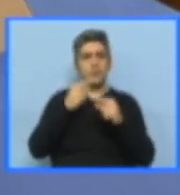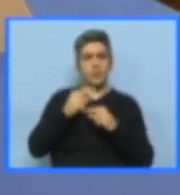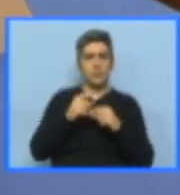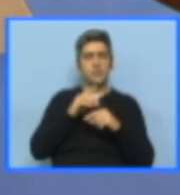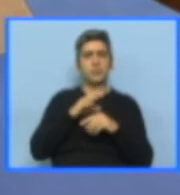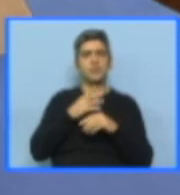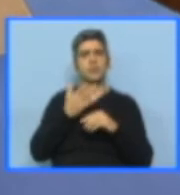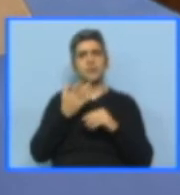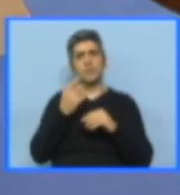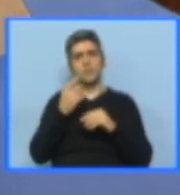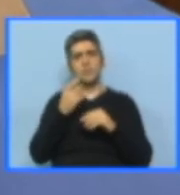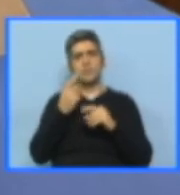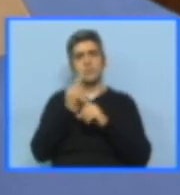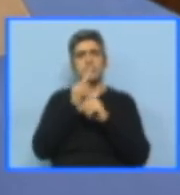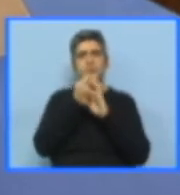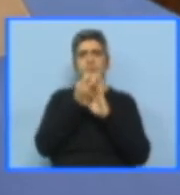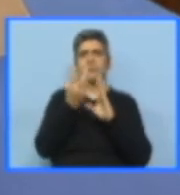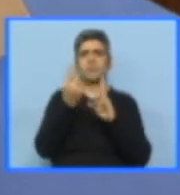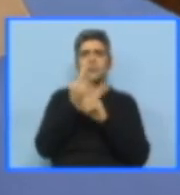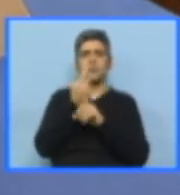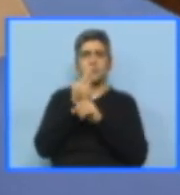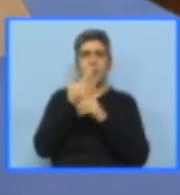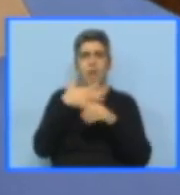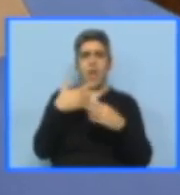de toda a parafernália de